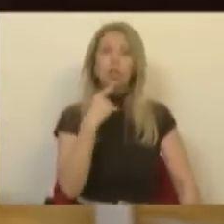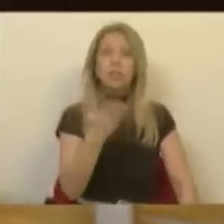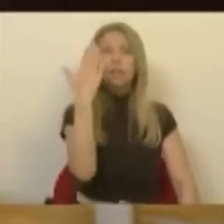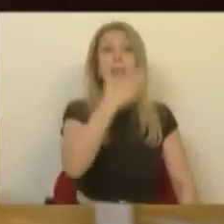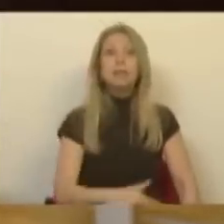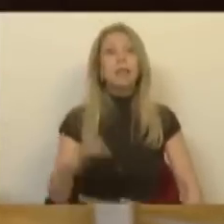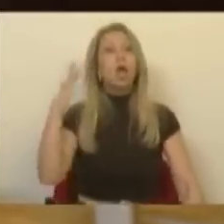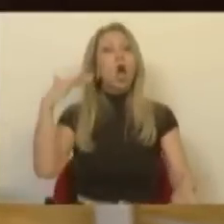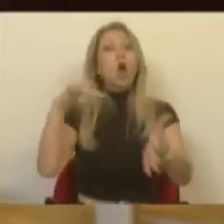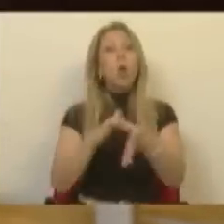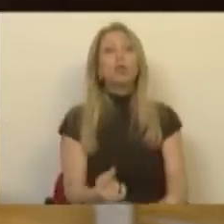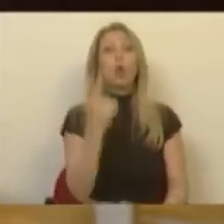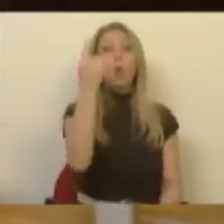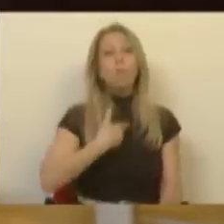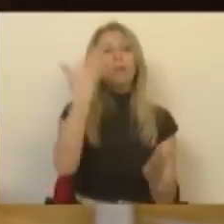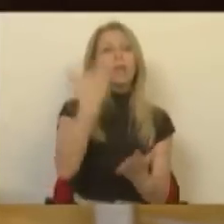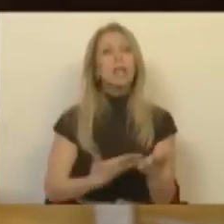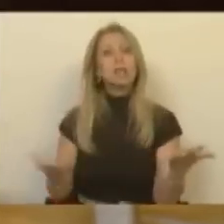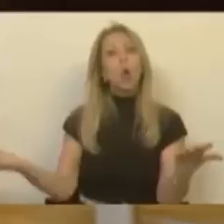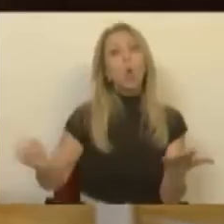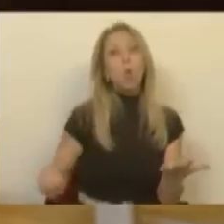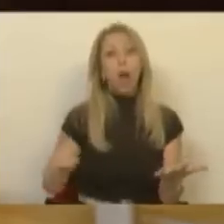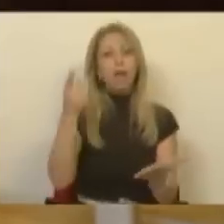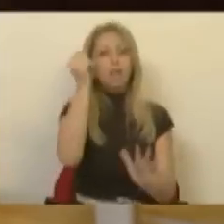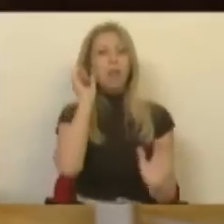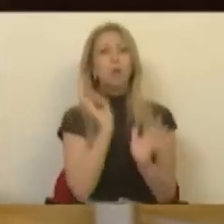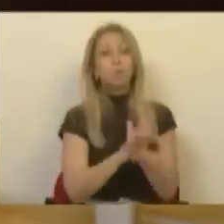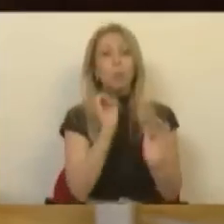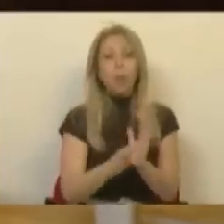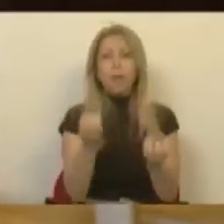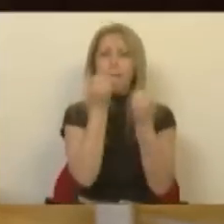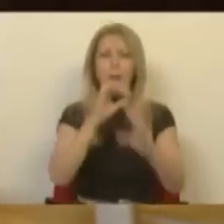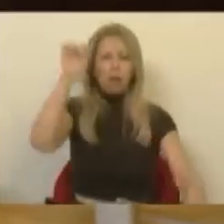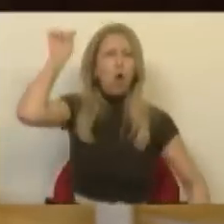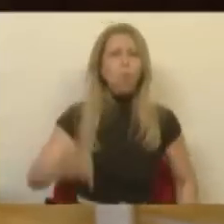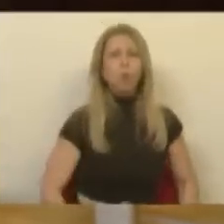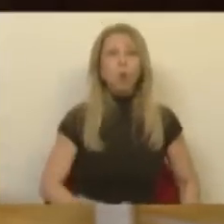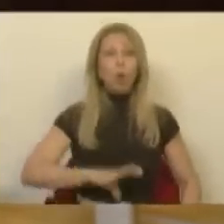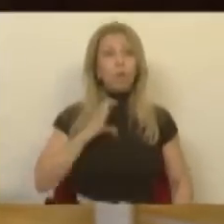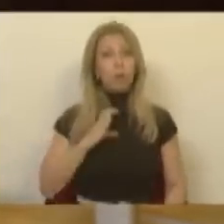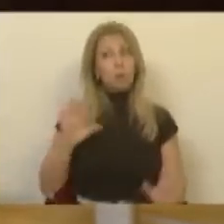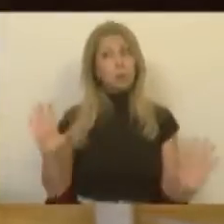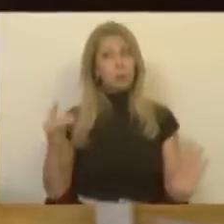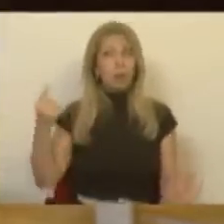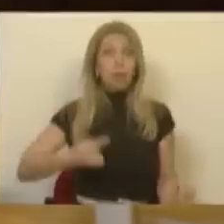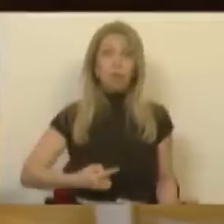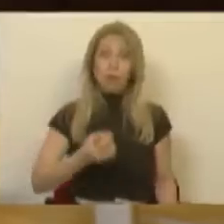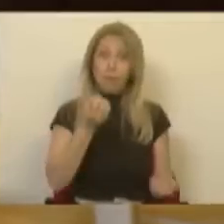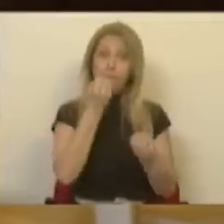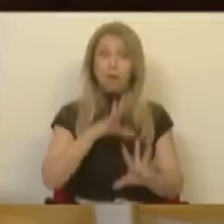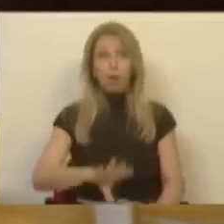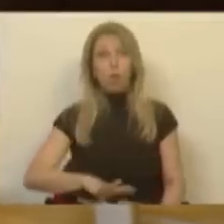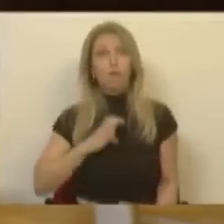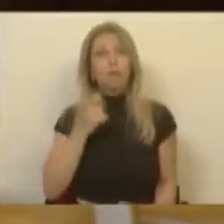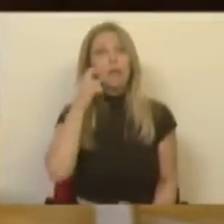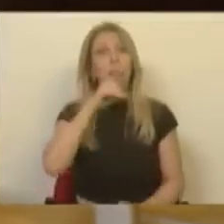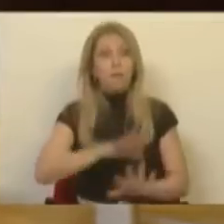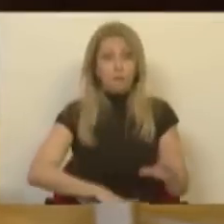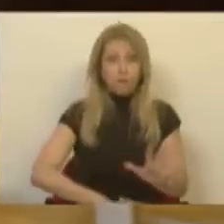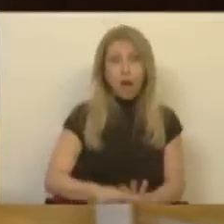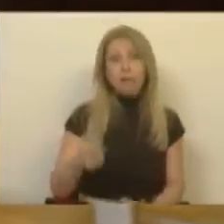que não seja declarada tão perto imediatamente a confiança mas devia perder não só em quem faz como em quem sabia e Manteve essa nomeação